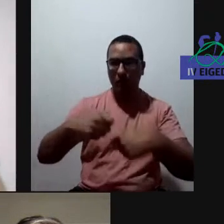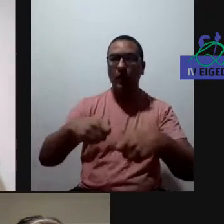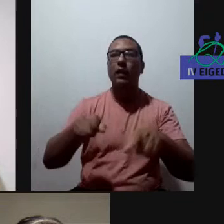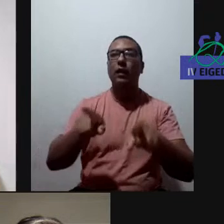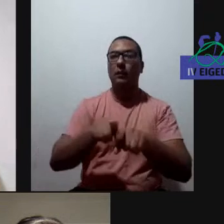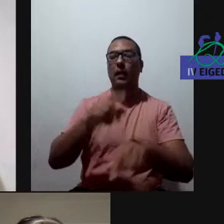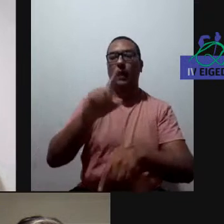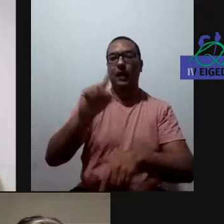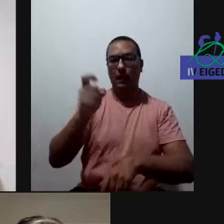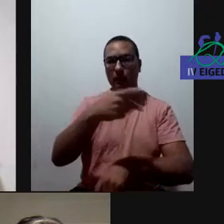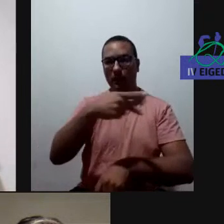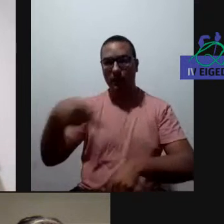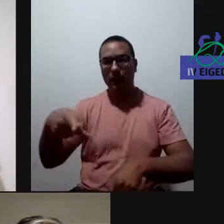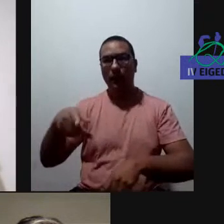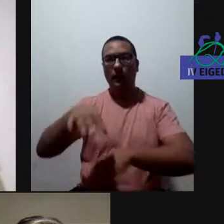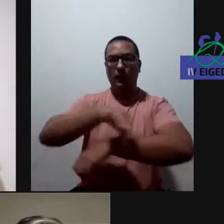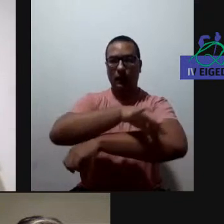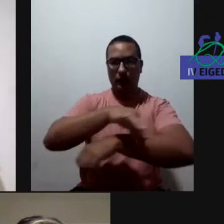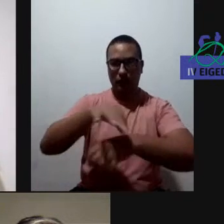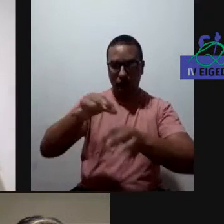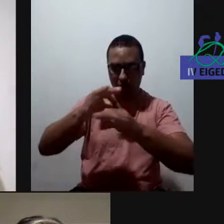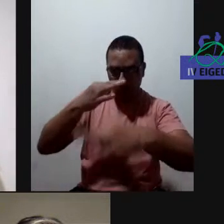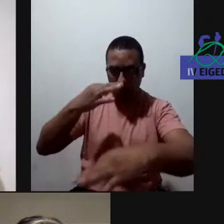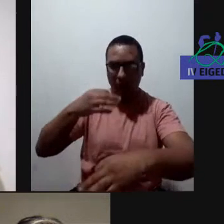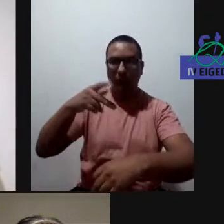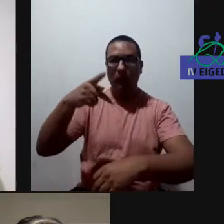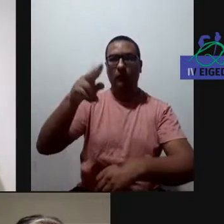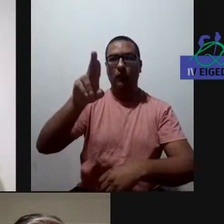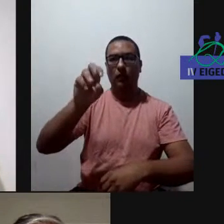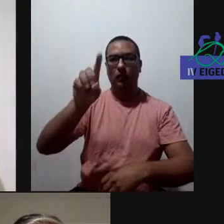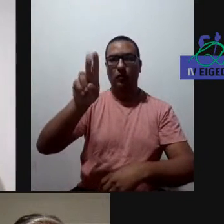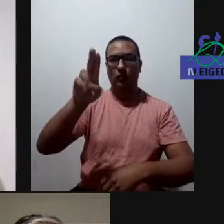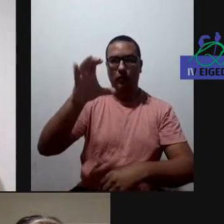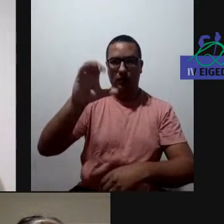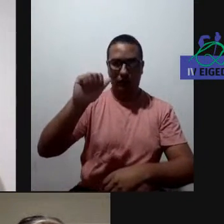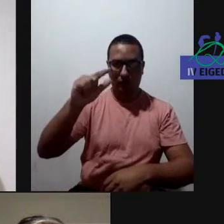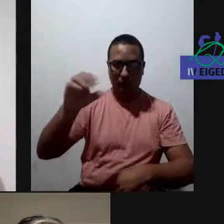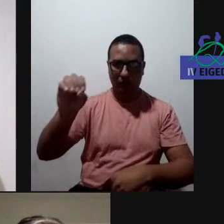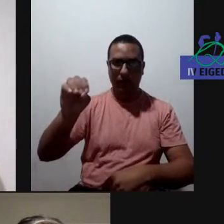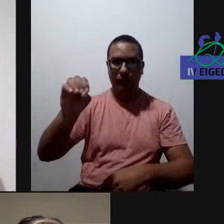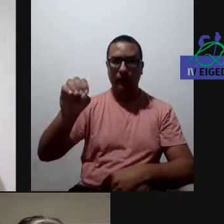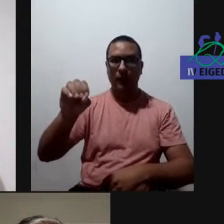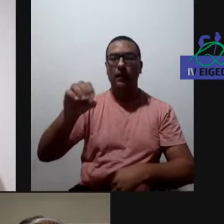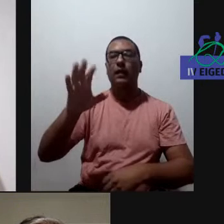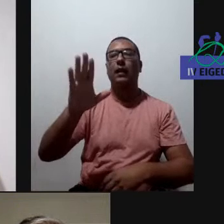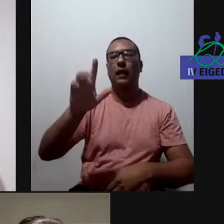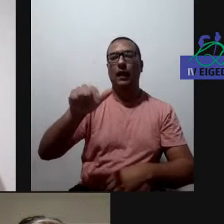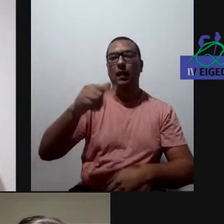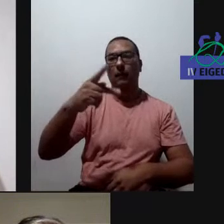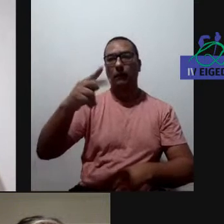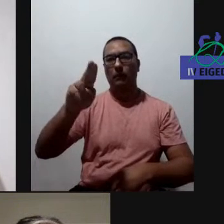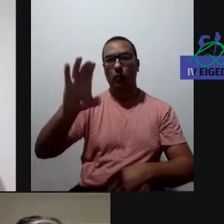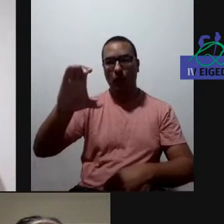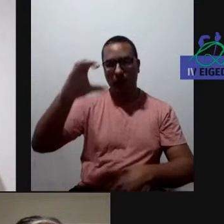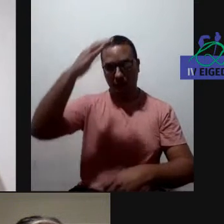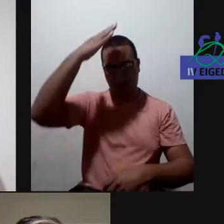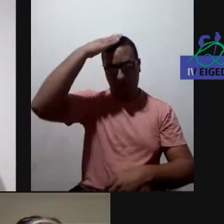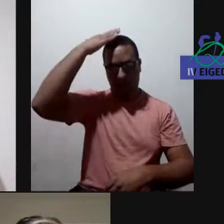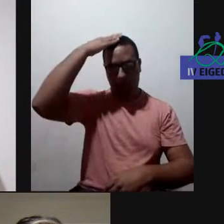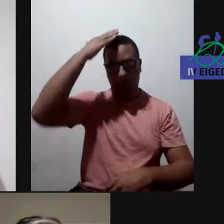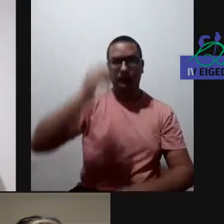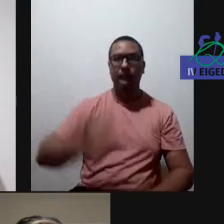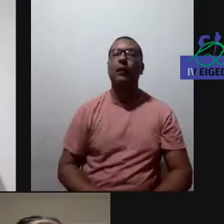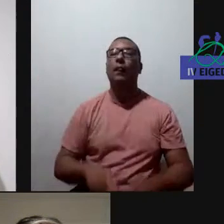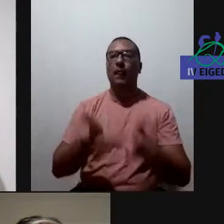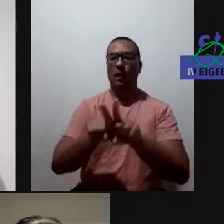de Engenharia de Produção e decano da Escola Politécnica da PUC Paraná. Faz parte do conselho